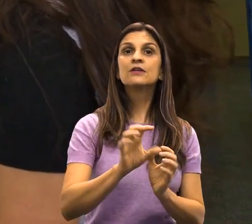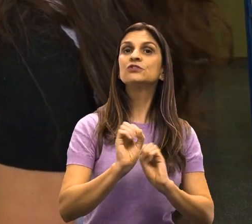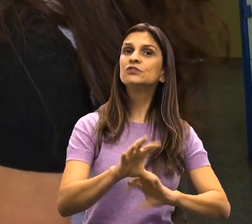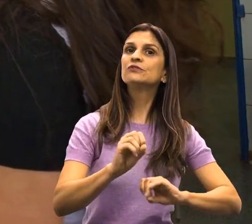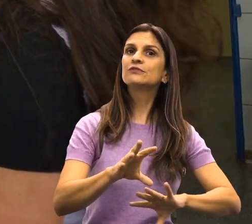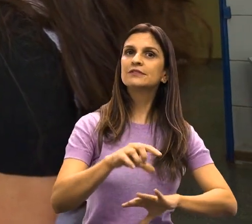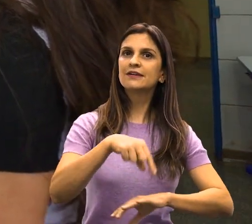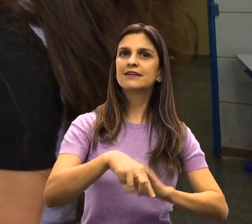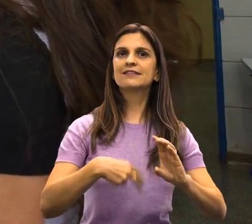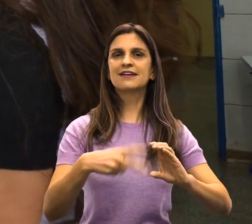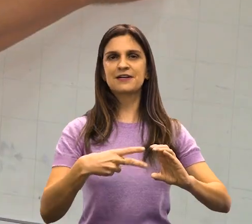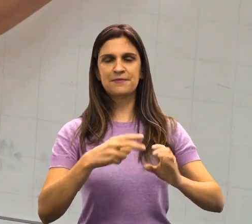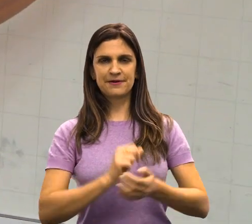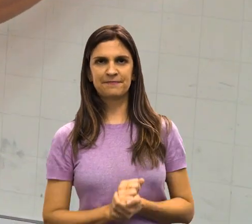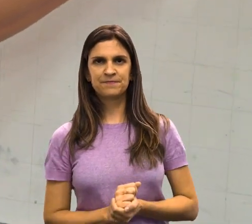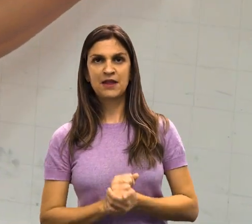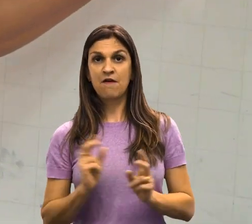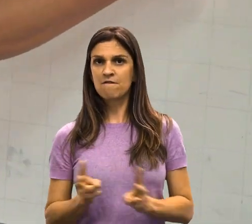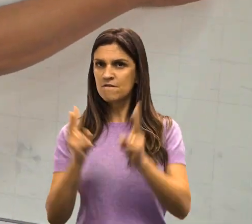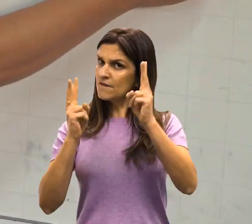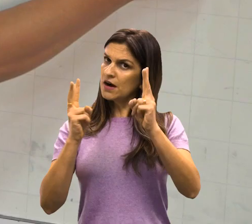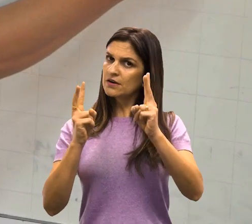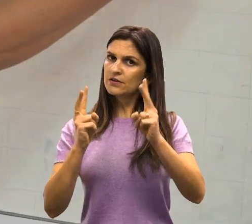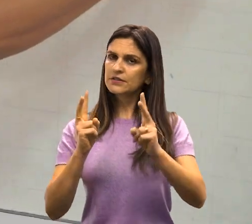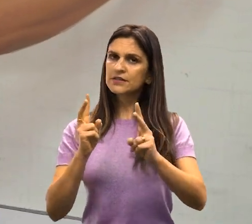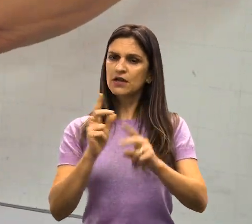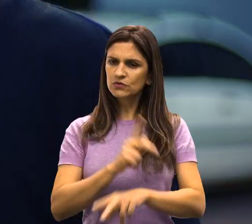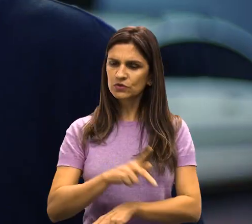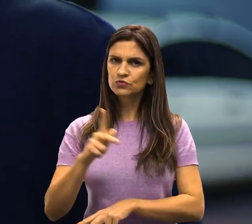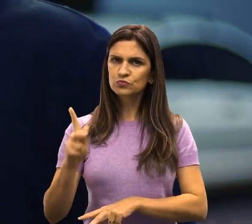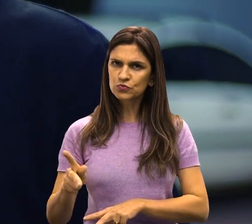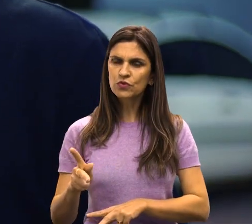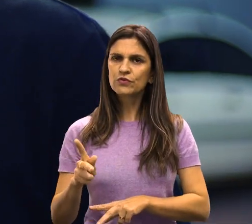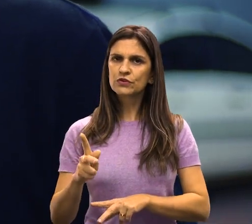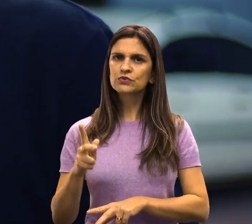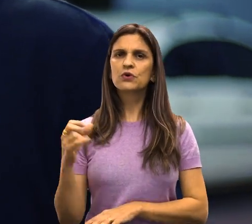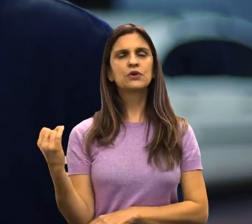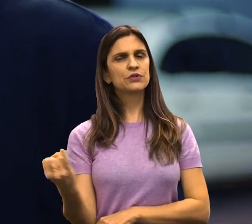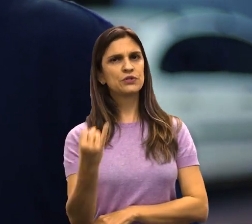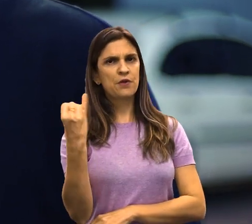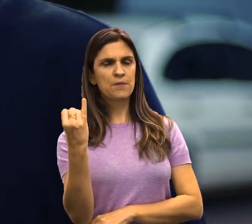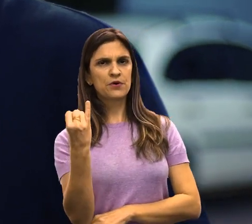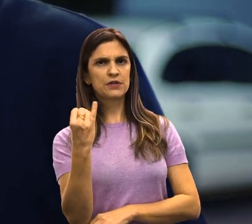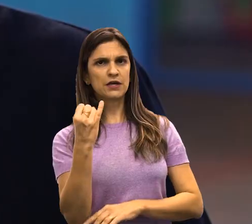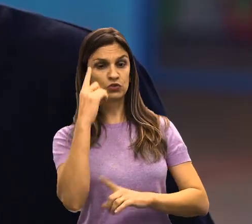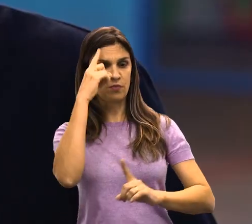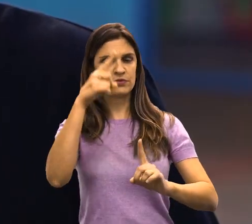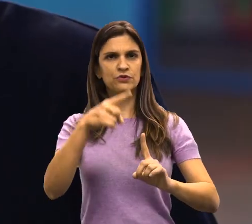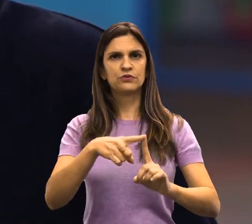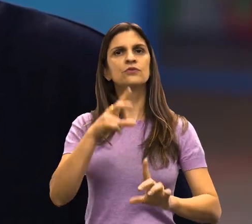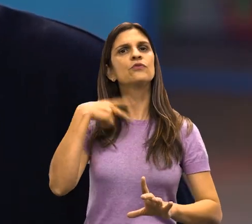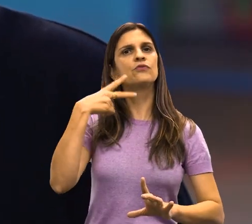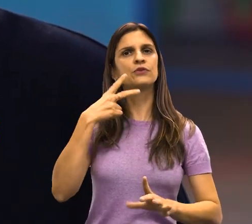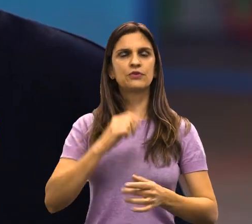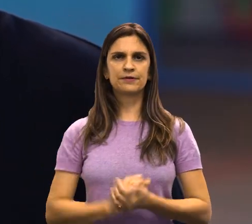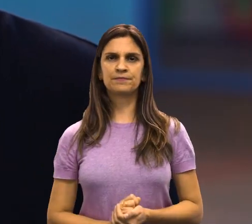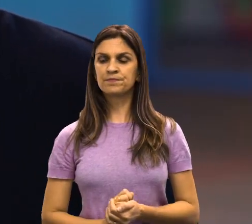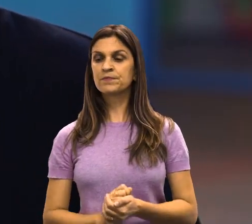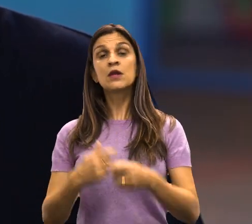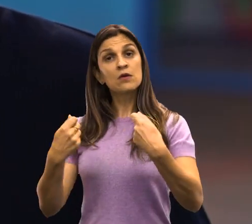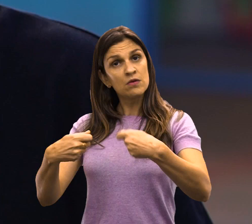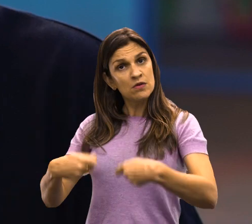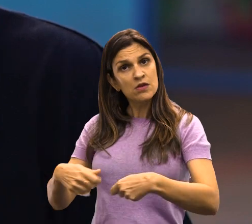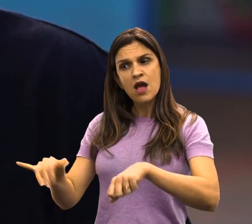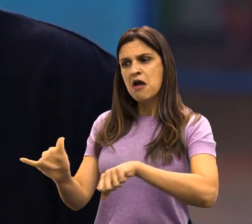valorização do magistério é uma prioridade no mandato do vereador. Precisamos hoje de ter ferramentas adequadas para o